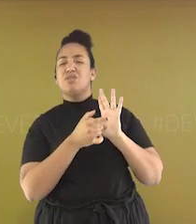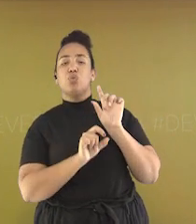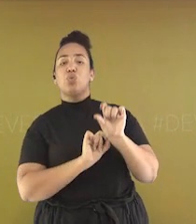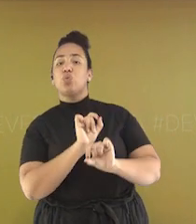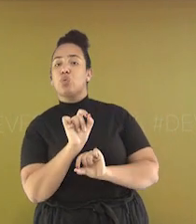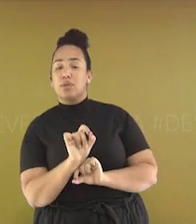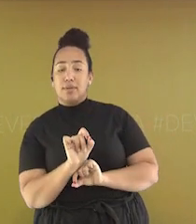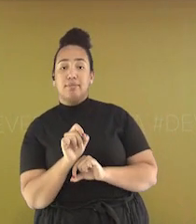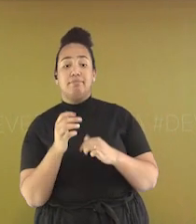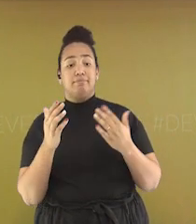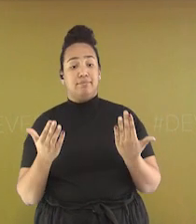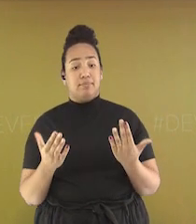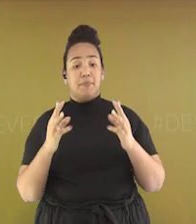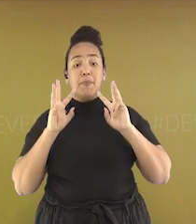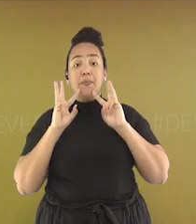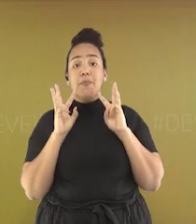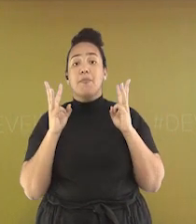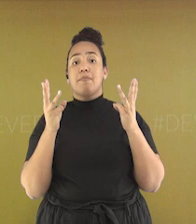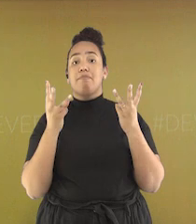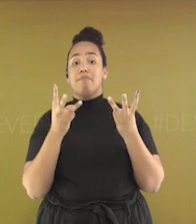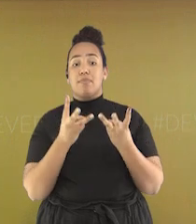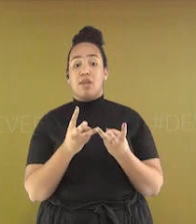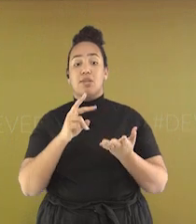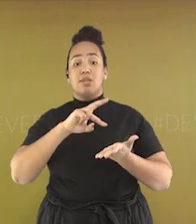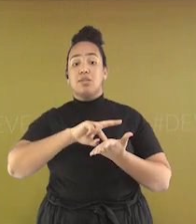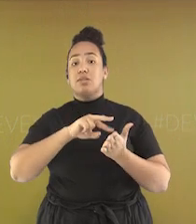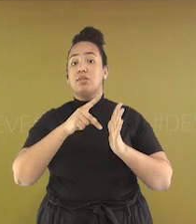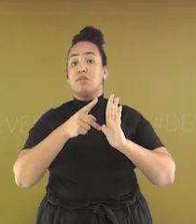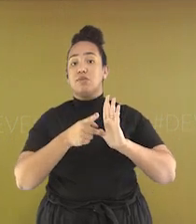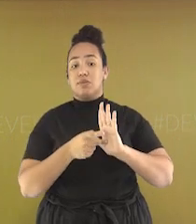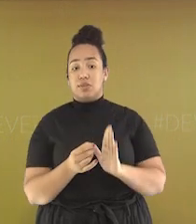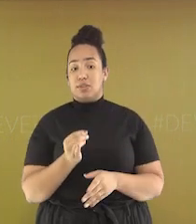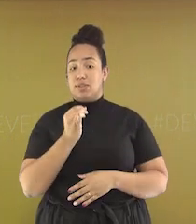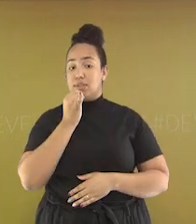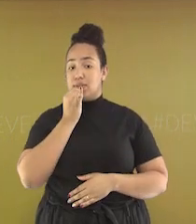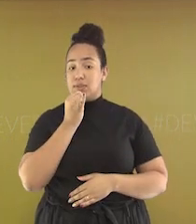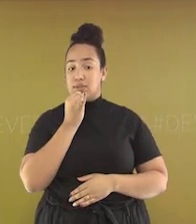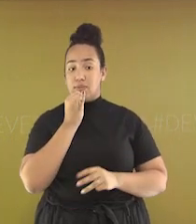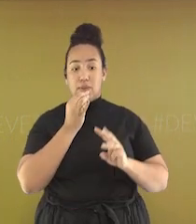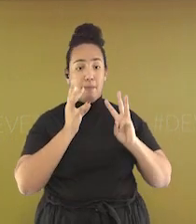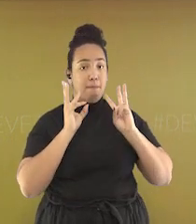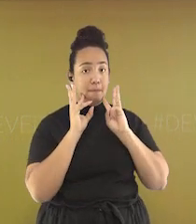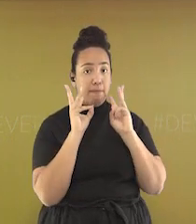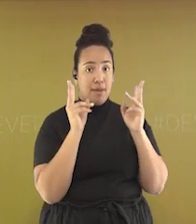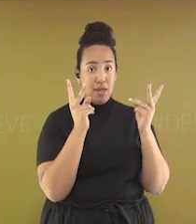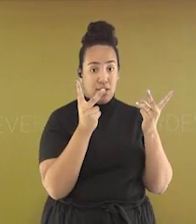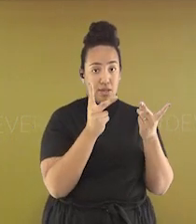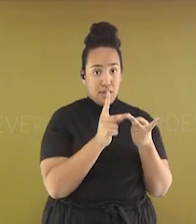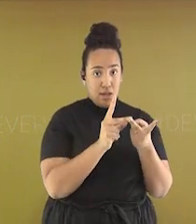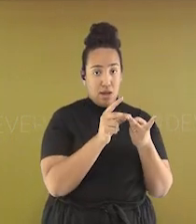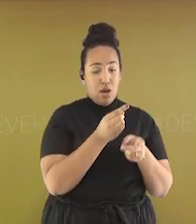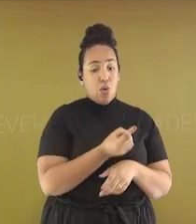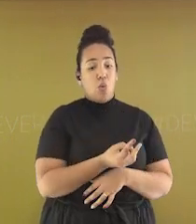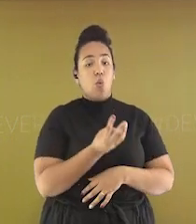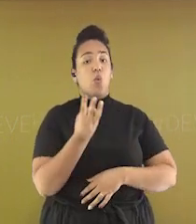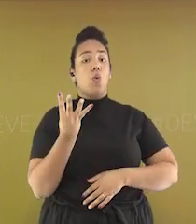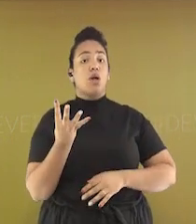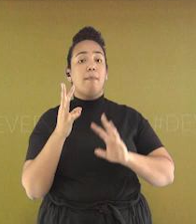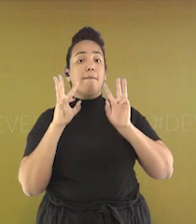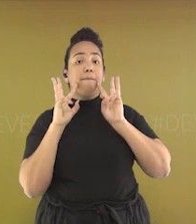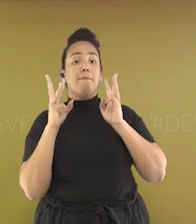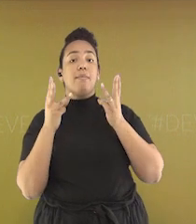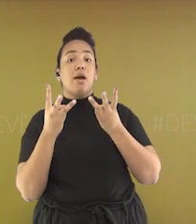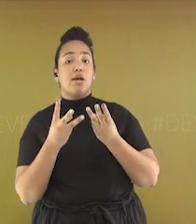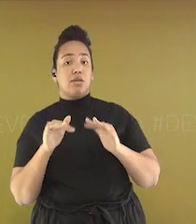massa? A massa é uma grandeza que mede a quantidade de matéria que compõe um